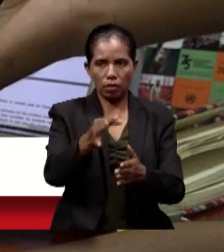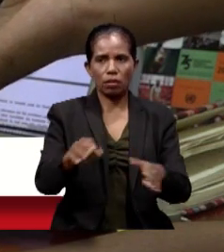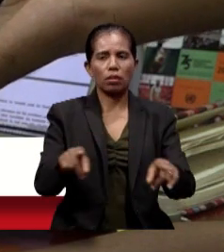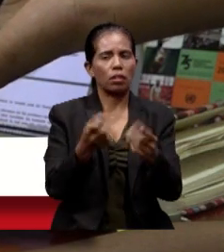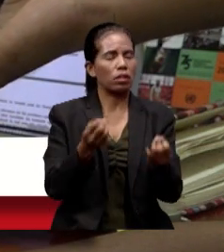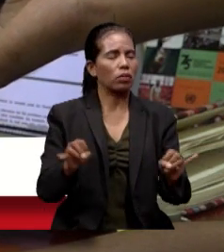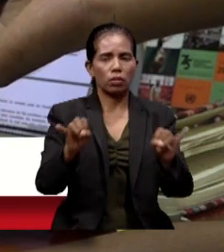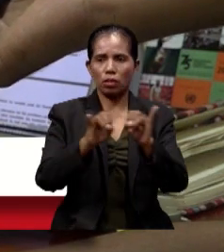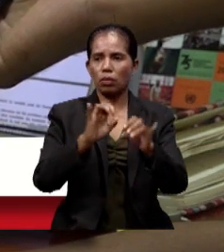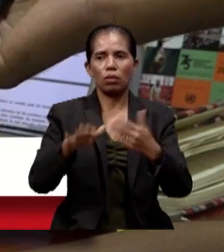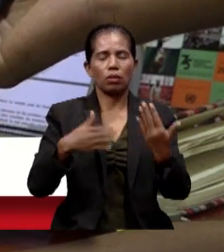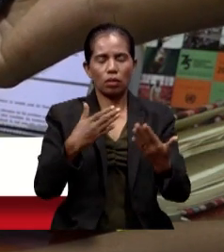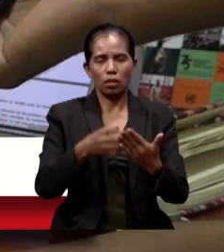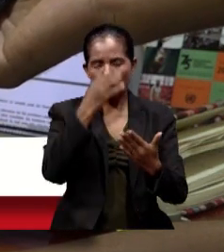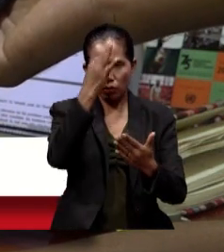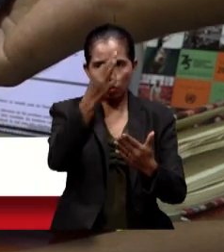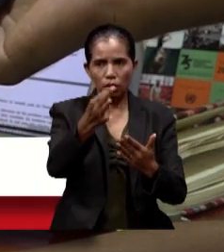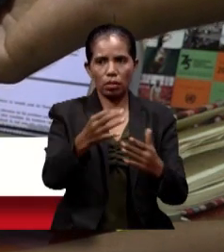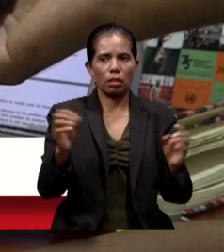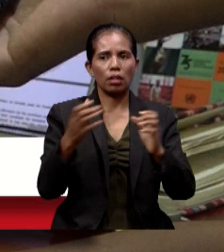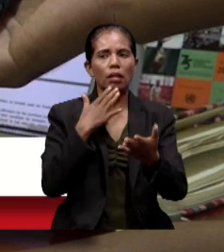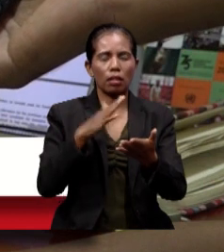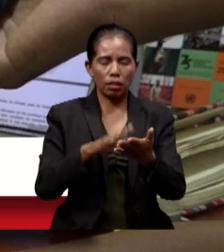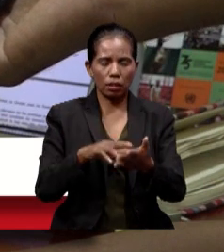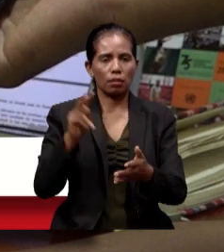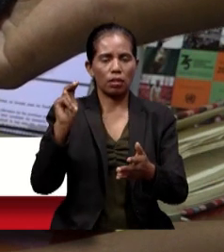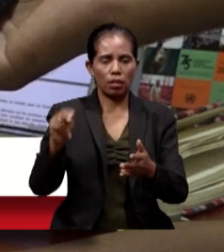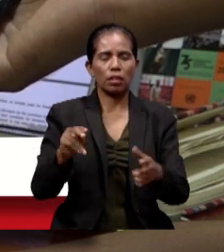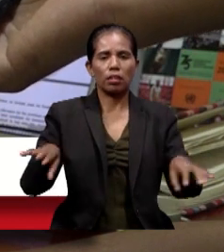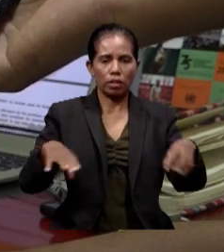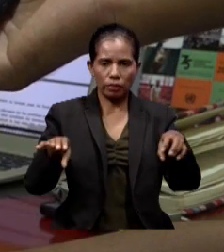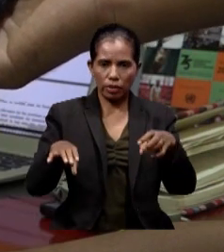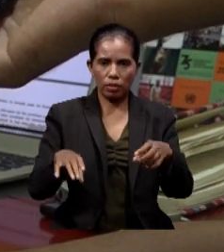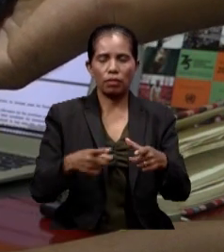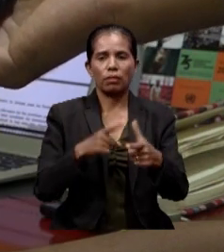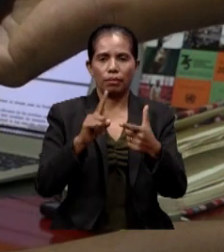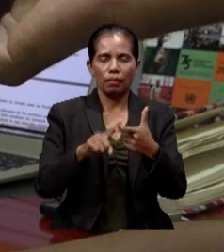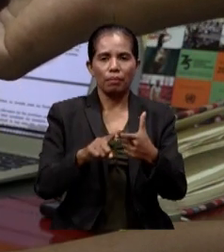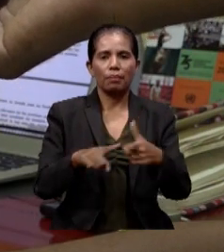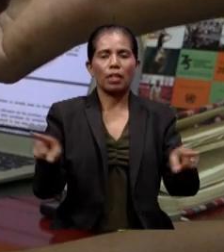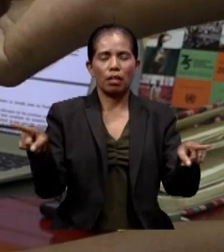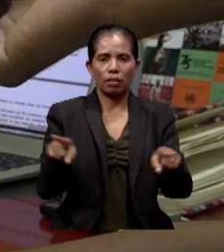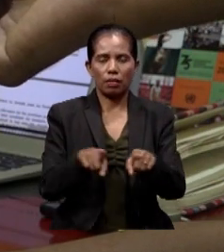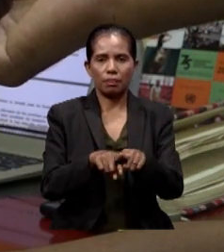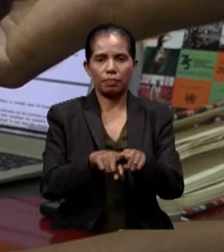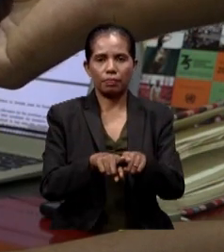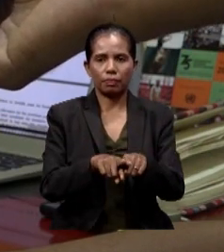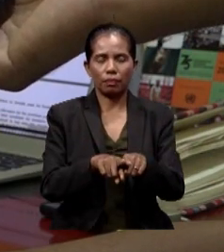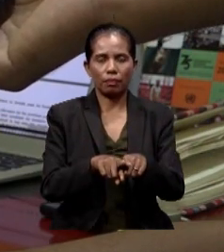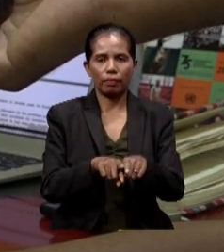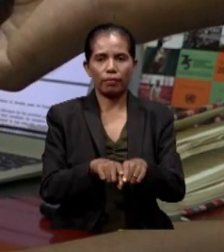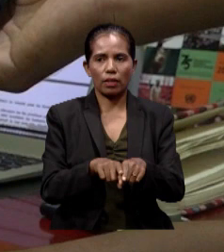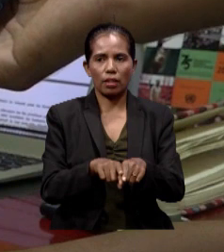ho tu ba ka krasi mo sal baru si la dun diak bania un sinamento i depois bele mo sai hanesang hanesang